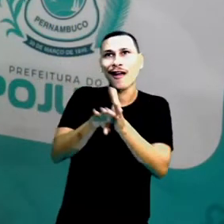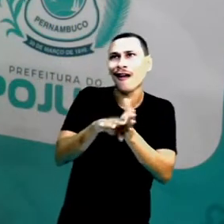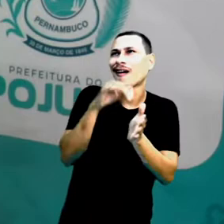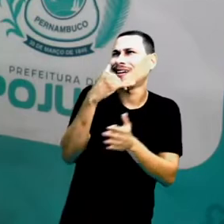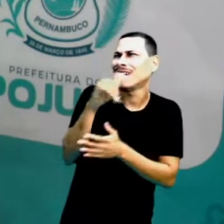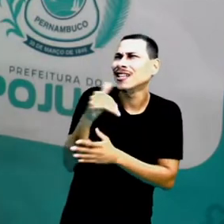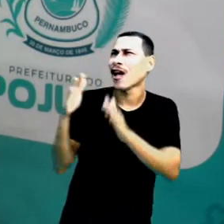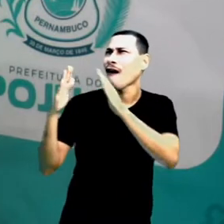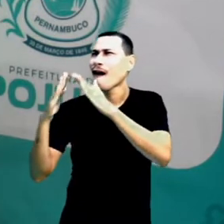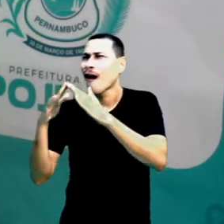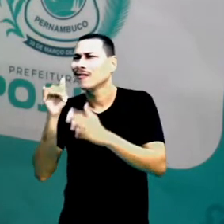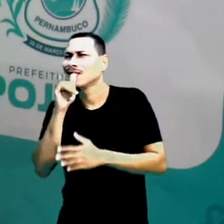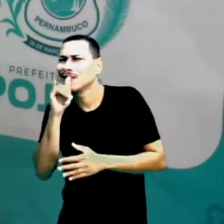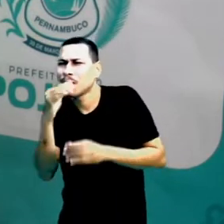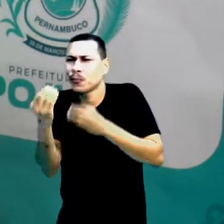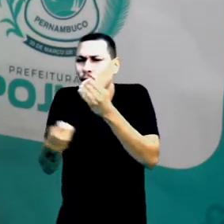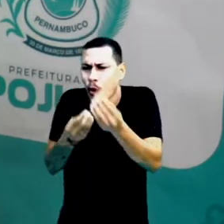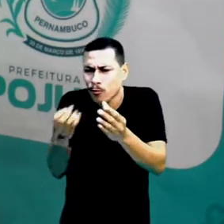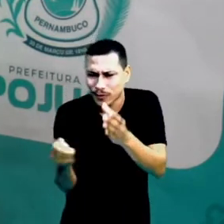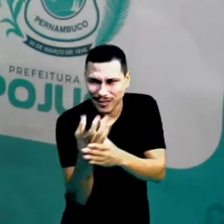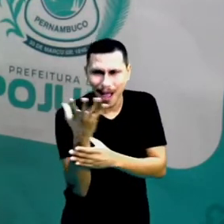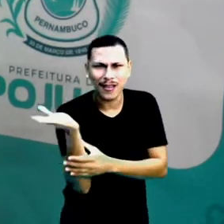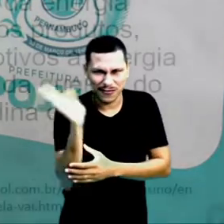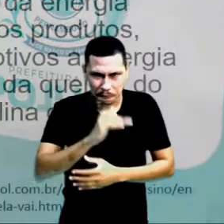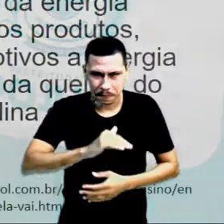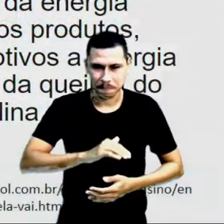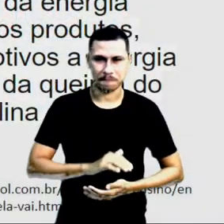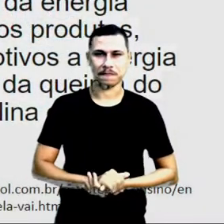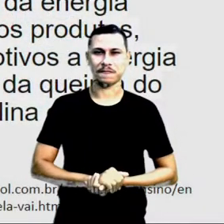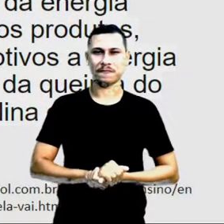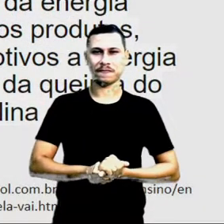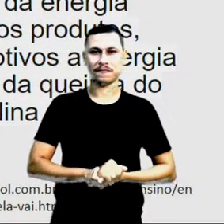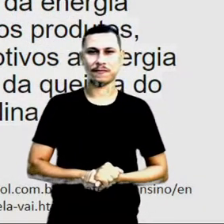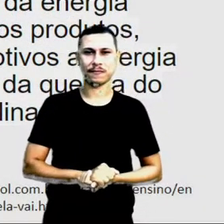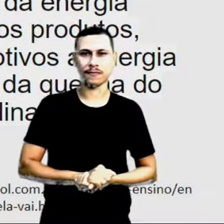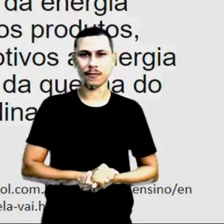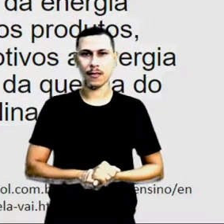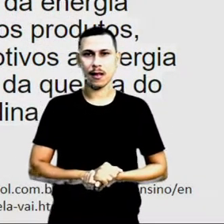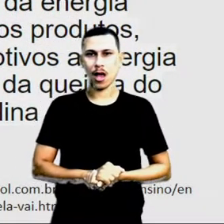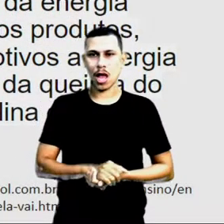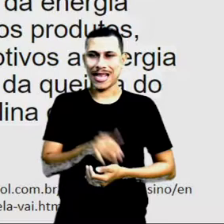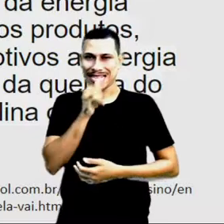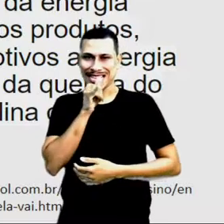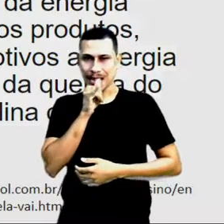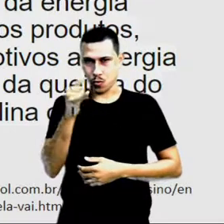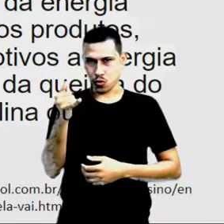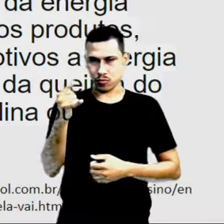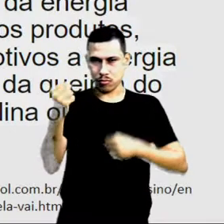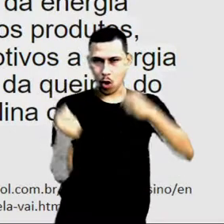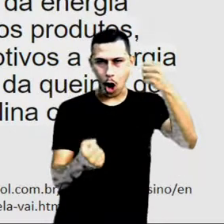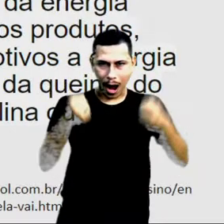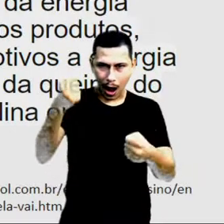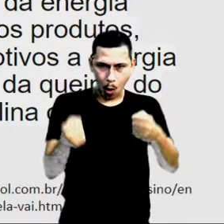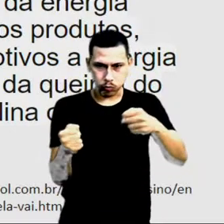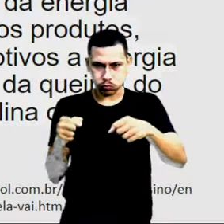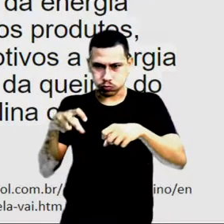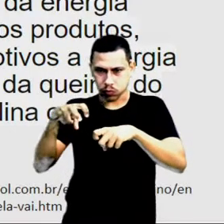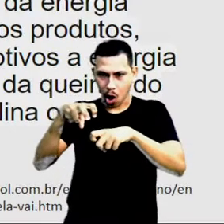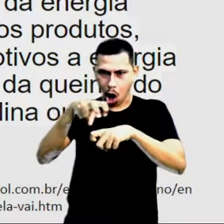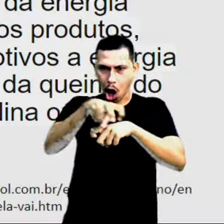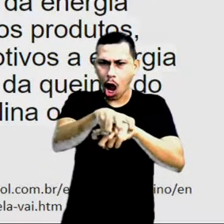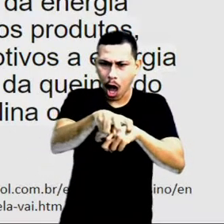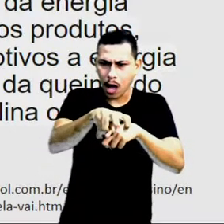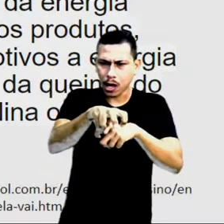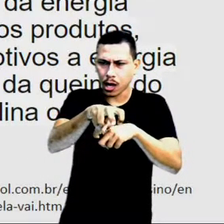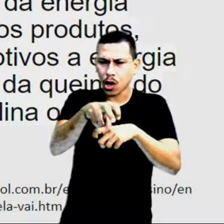casa? Como é que isso é feito? Vamos ver um pouquinho? Como se movimenta um carro? Presta atenção. De onde vem a